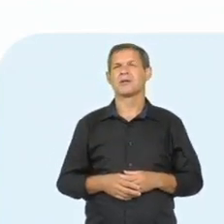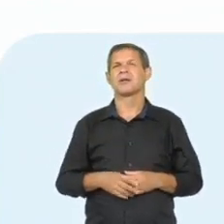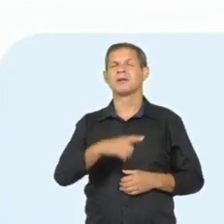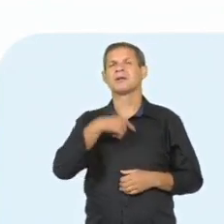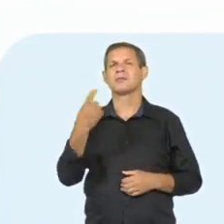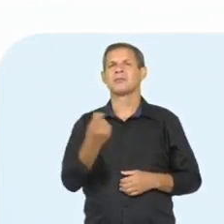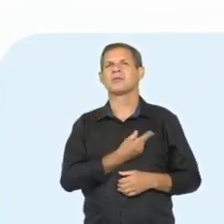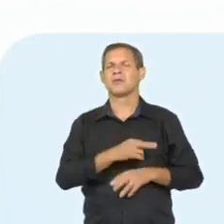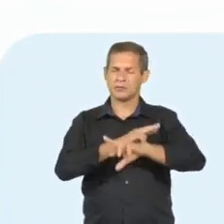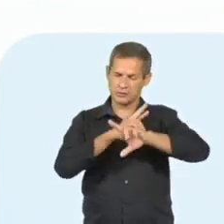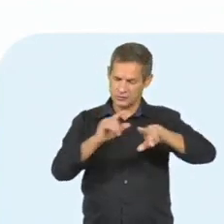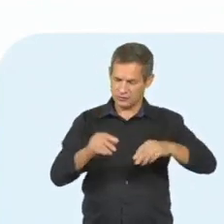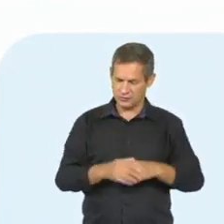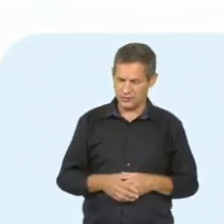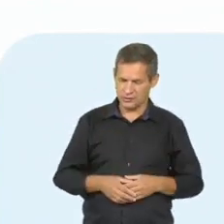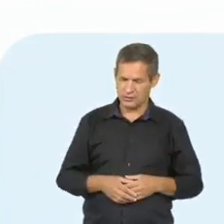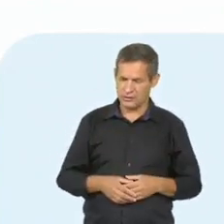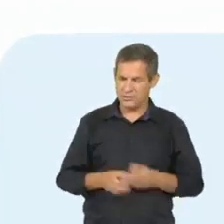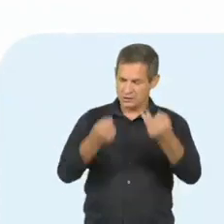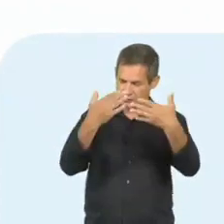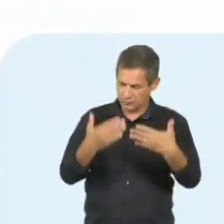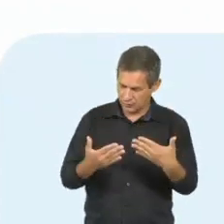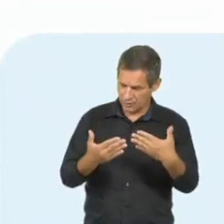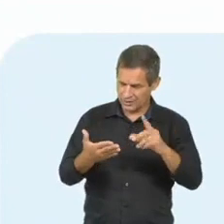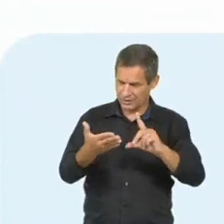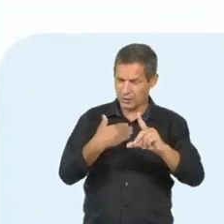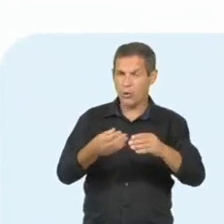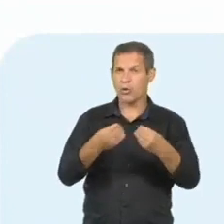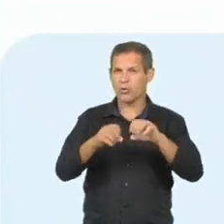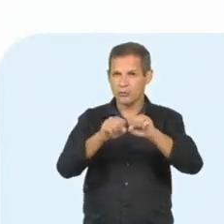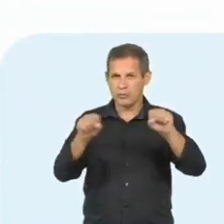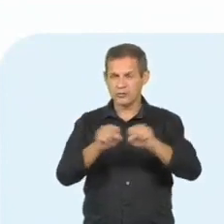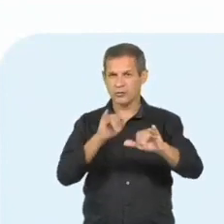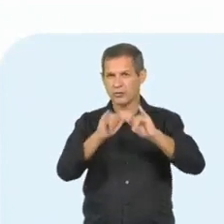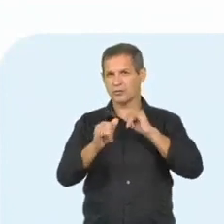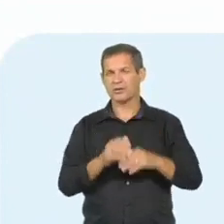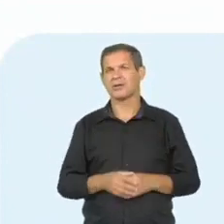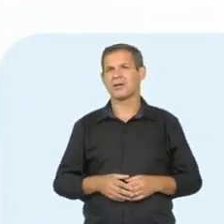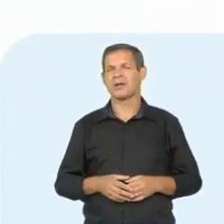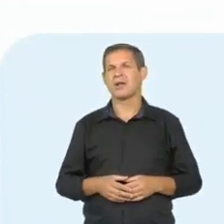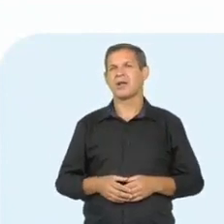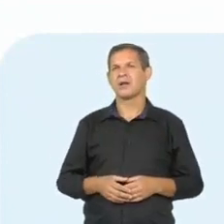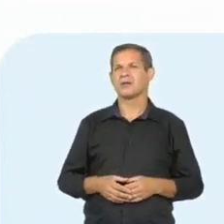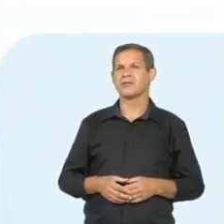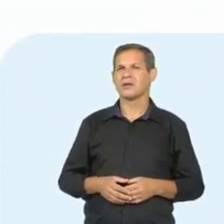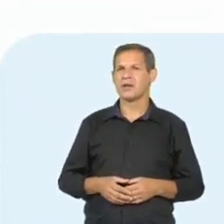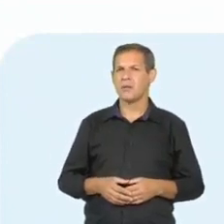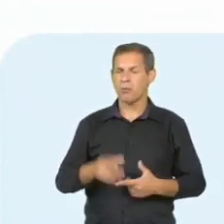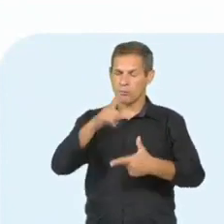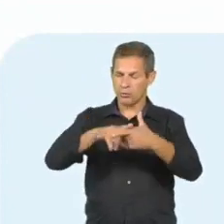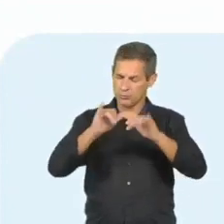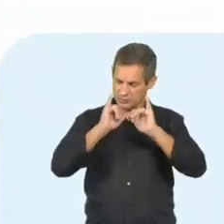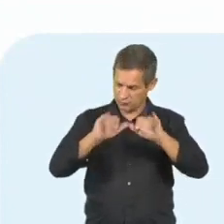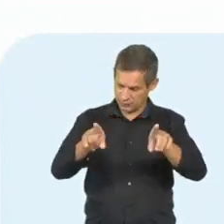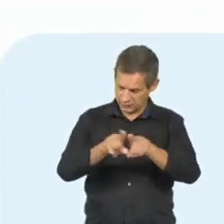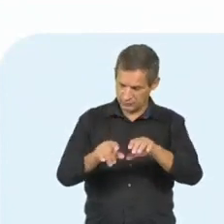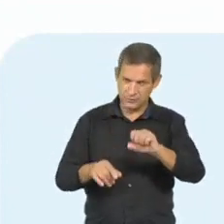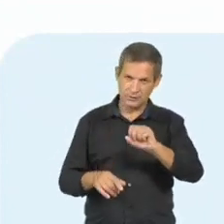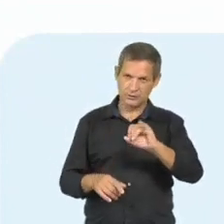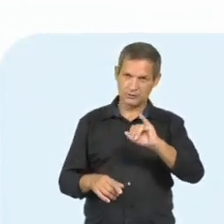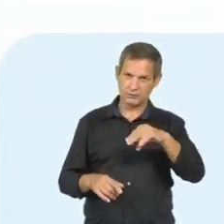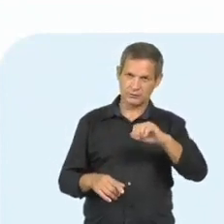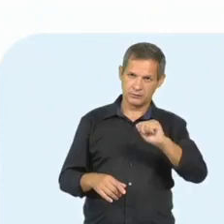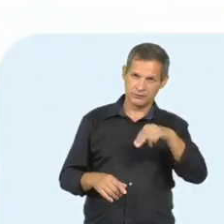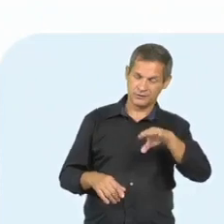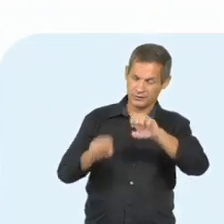temos vários que já foram tratados aqui em aula, como o Sistema de Informação de Agravos de Notificação, o SINAM,